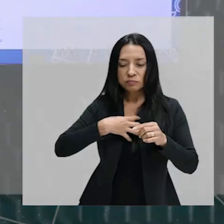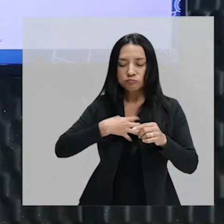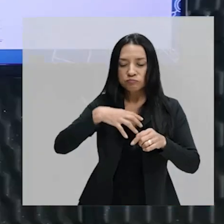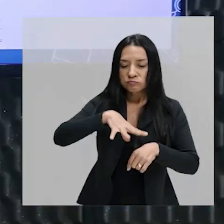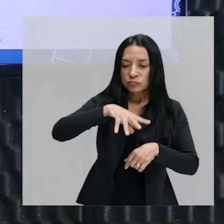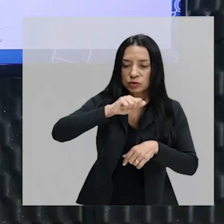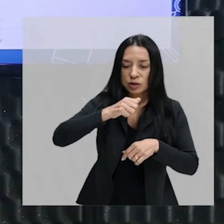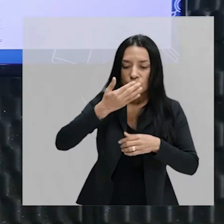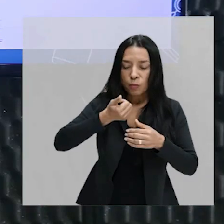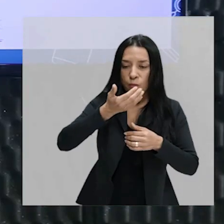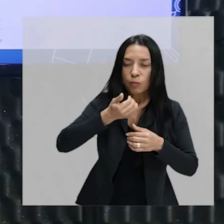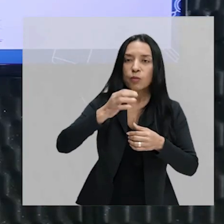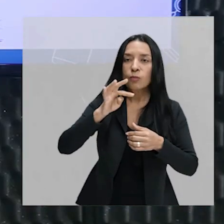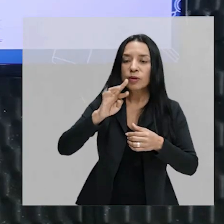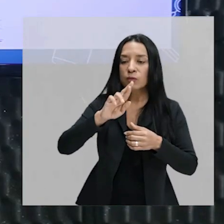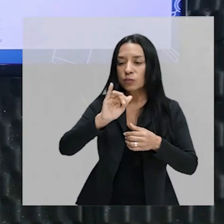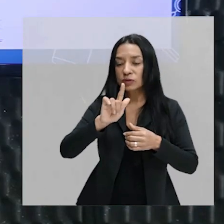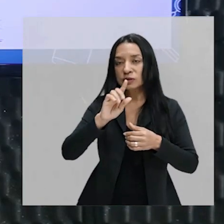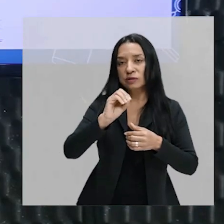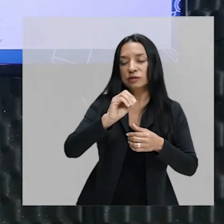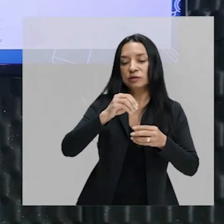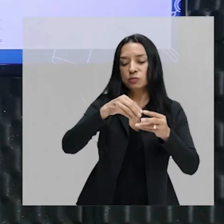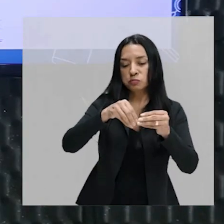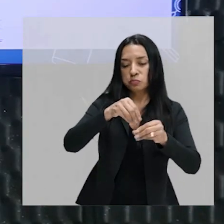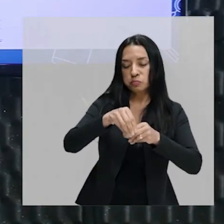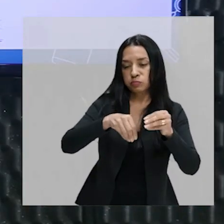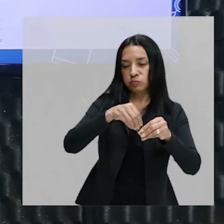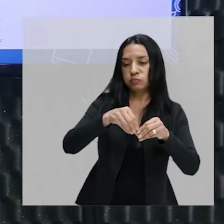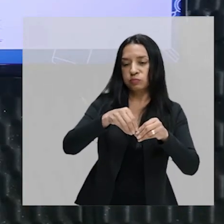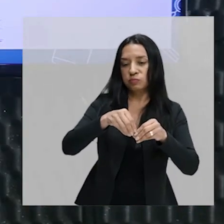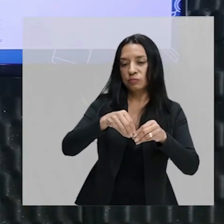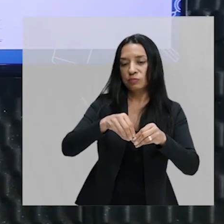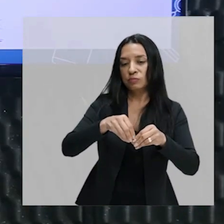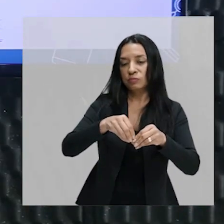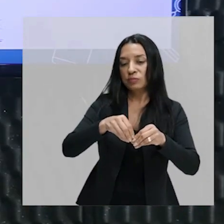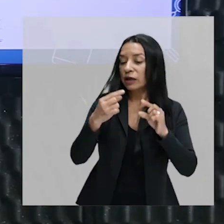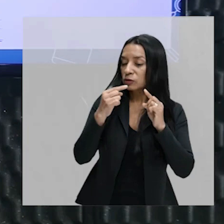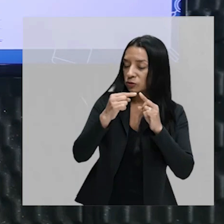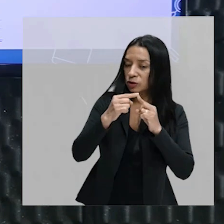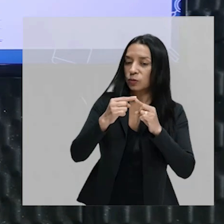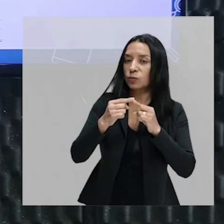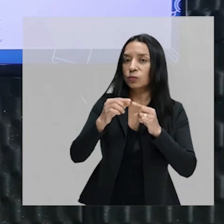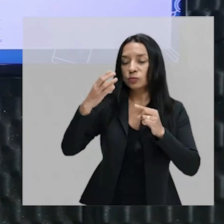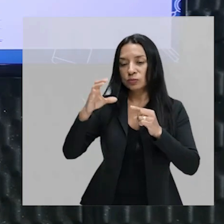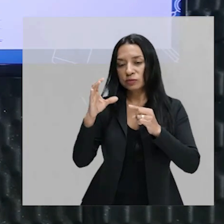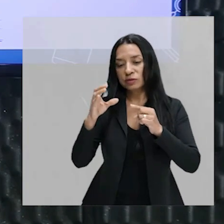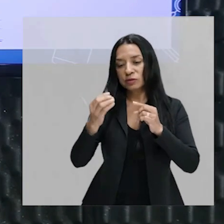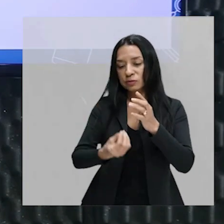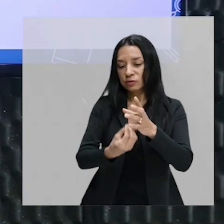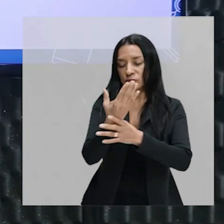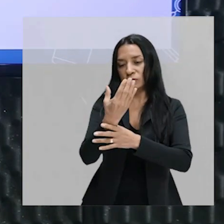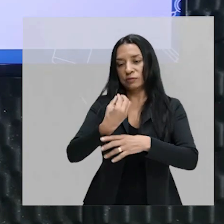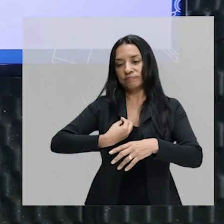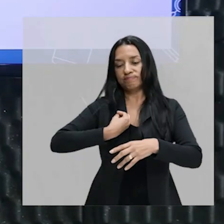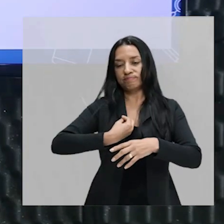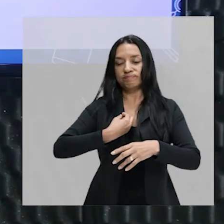foram comer o trigo né mas para ele essas roupas teriam originado a vida